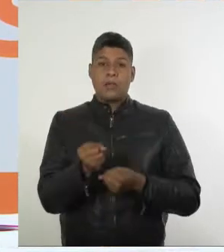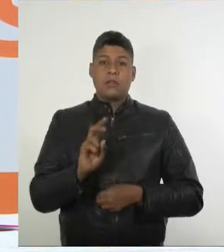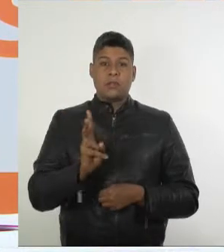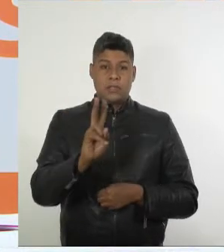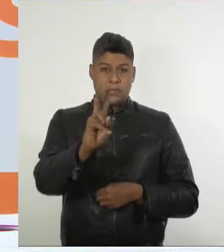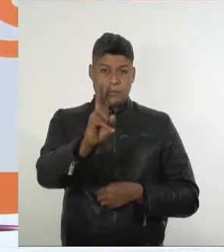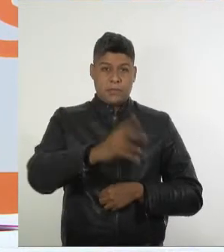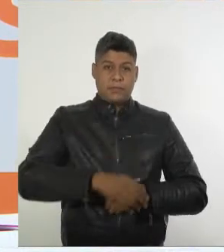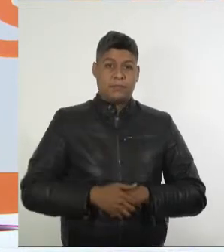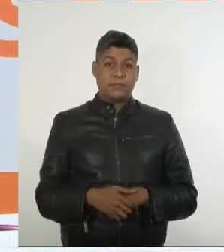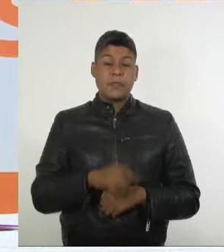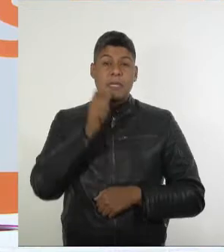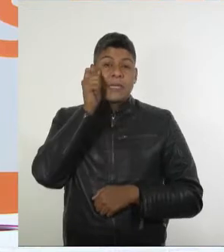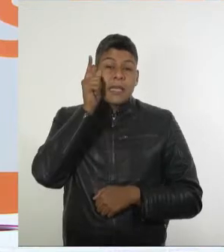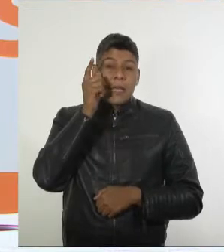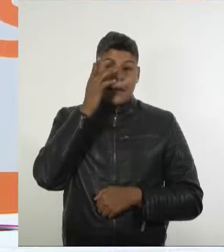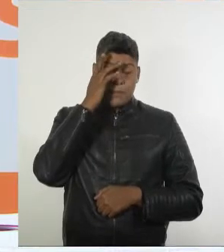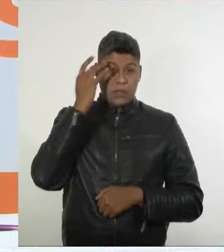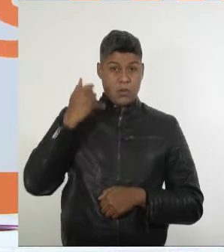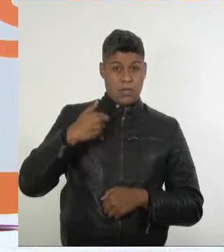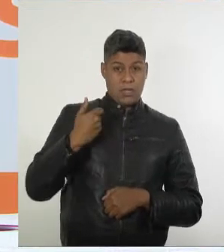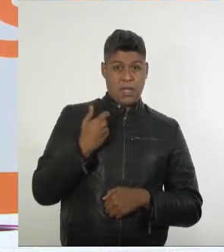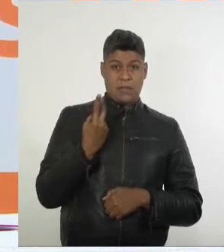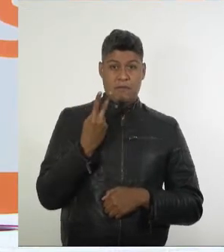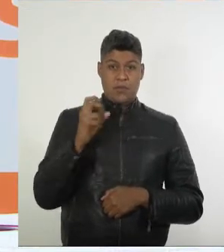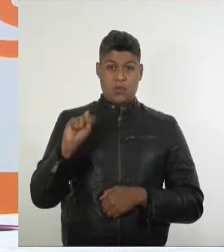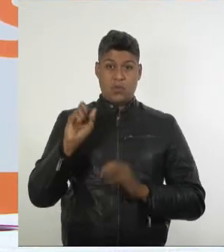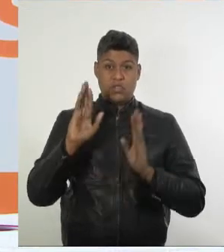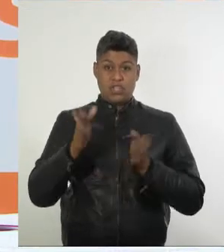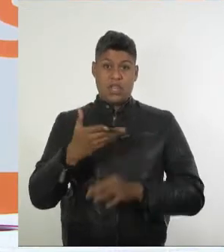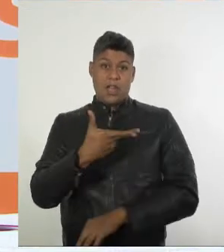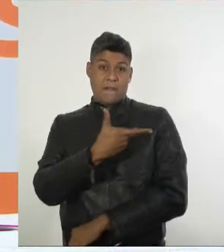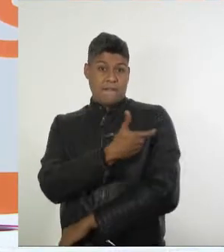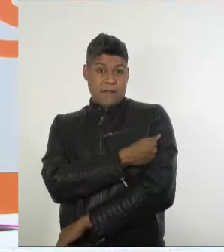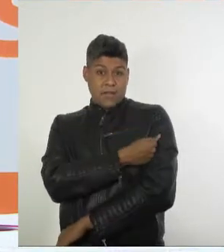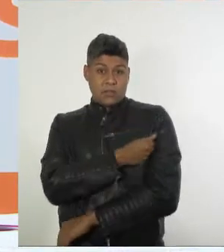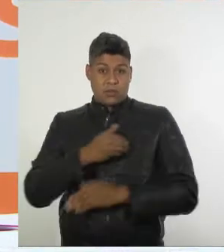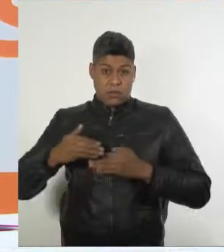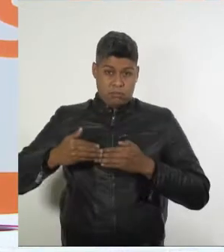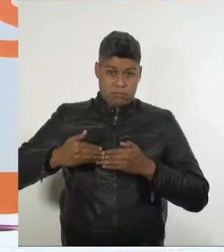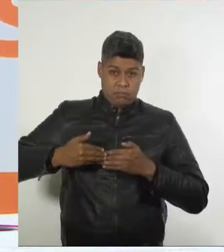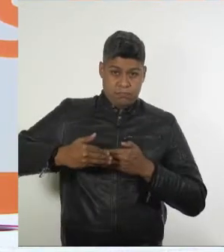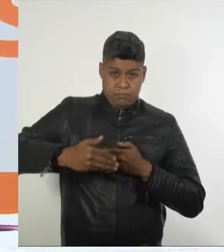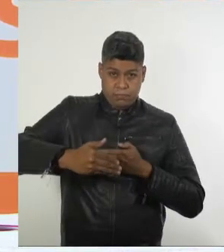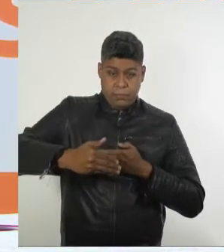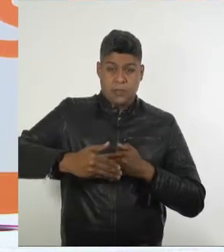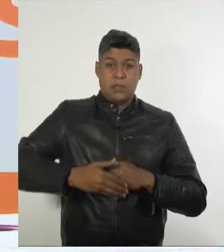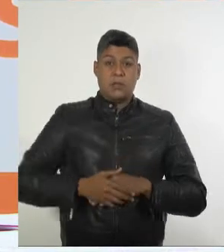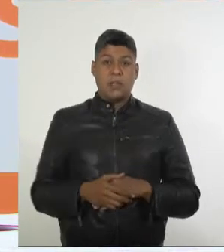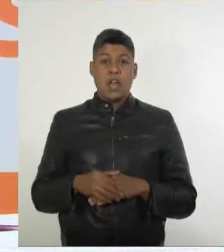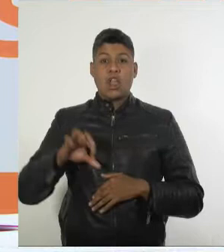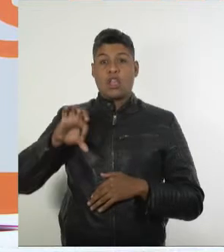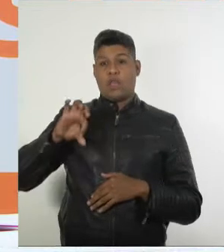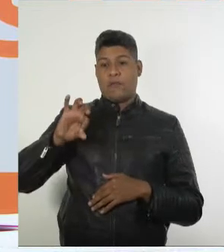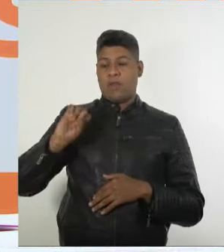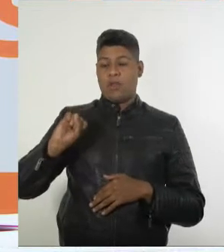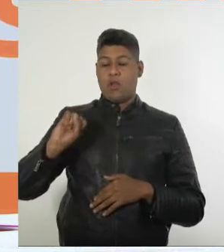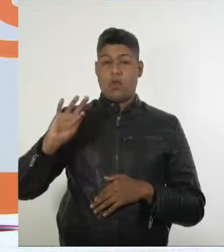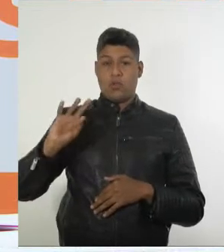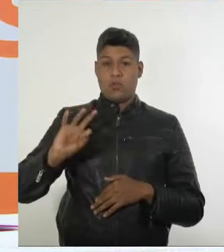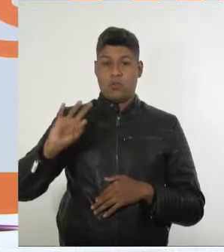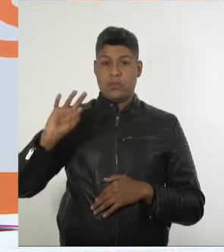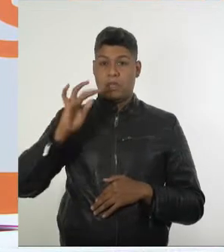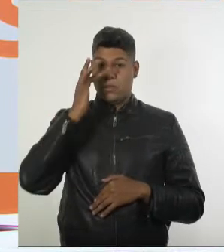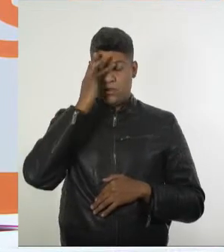terem uma ideia, as pessoas de 28 anos que se vacinaram agora na última fase, 98%